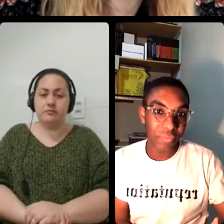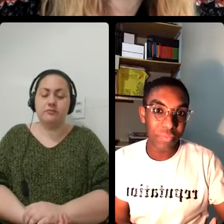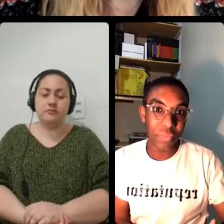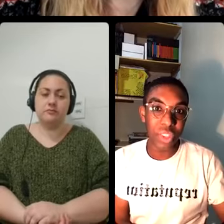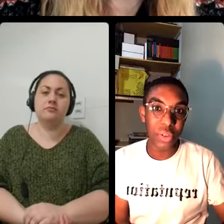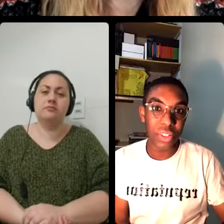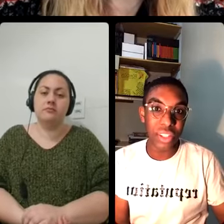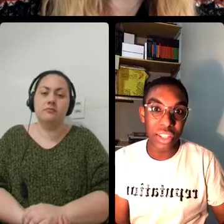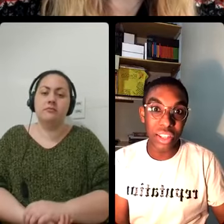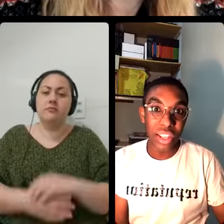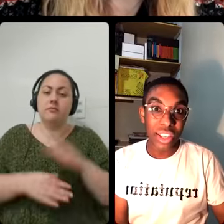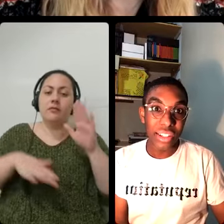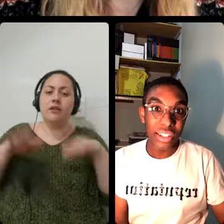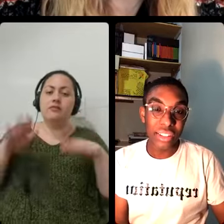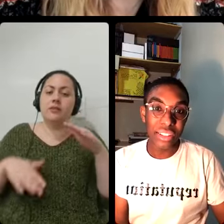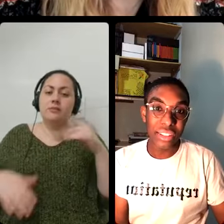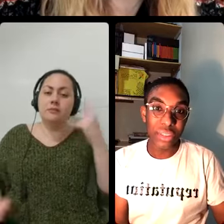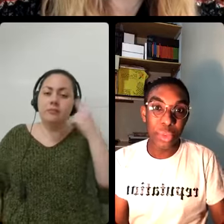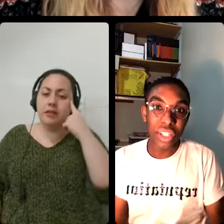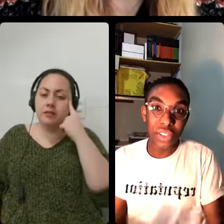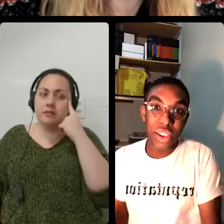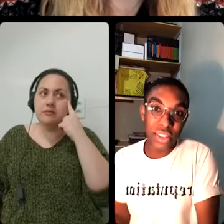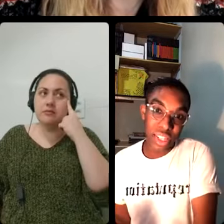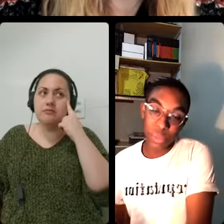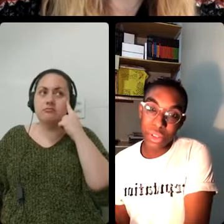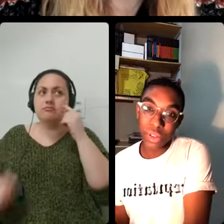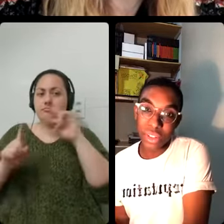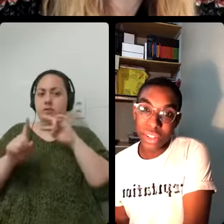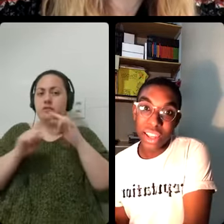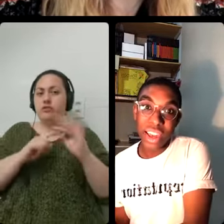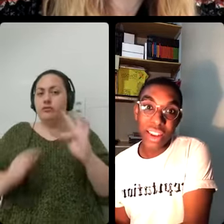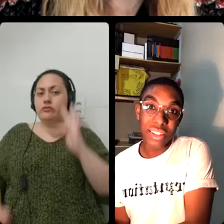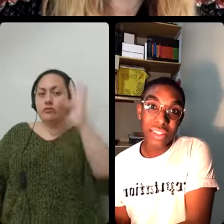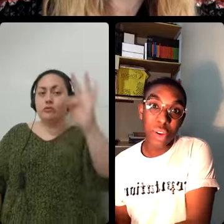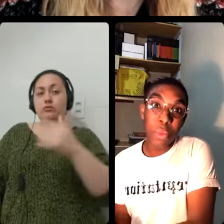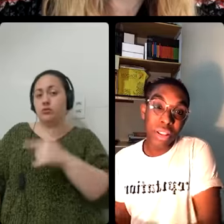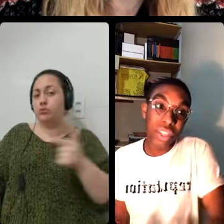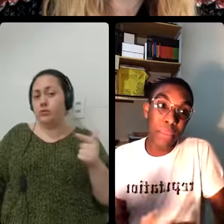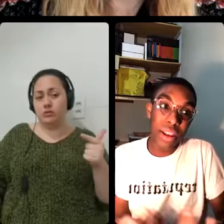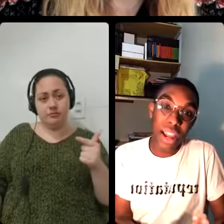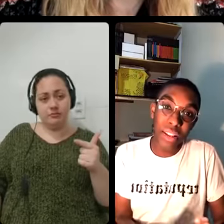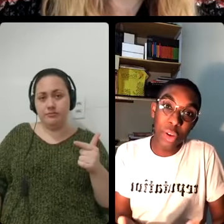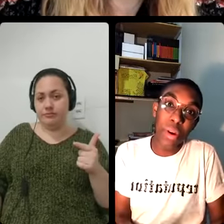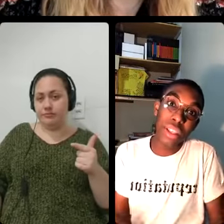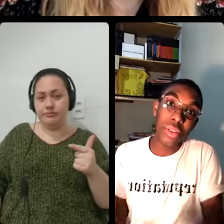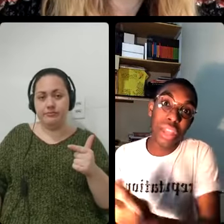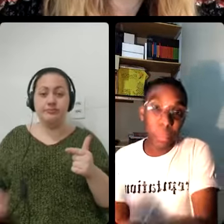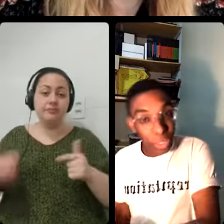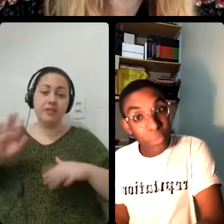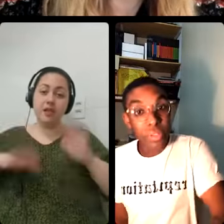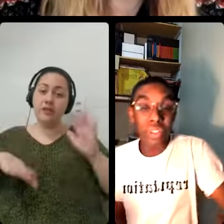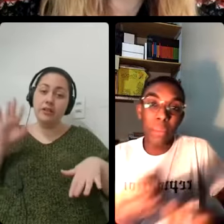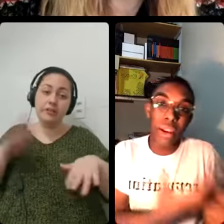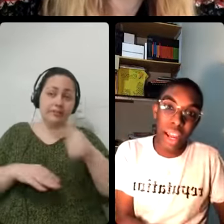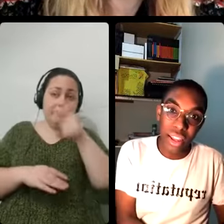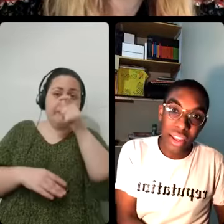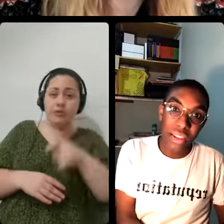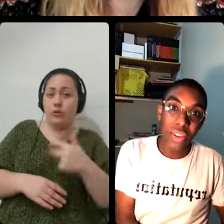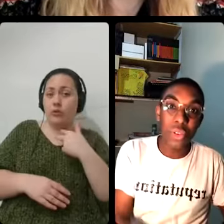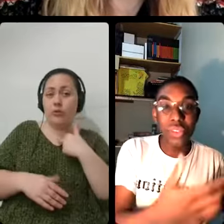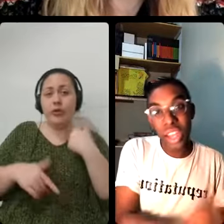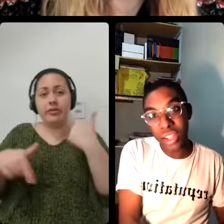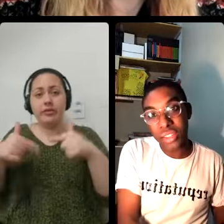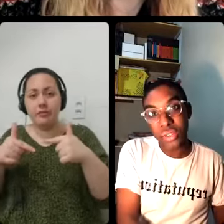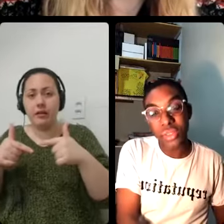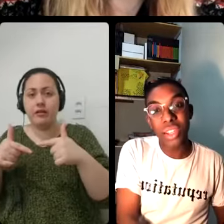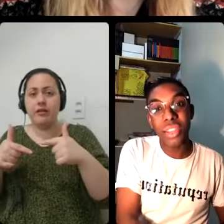entregue. Então, assim, muitas vezes essas pessoas elas não podem trabalhar, não podem estudar porque precisam trabalhar,